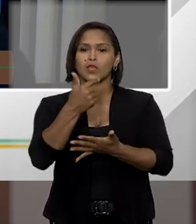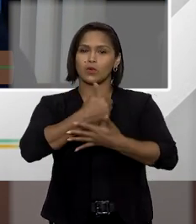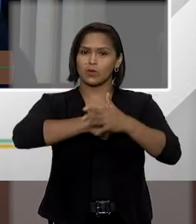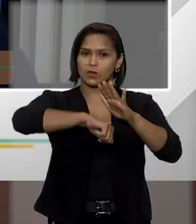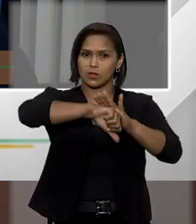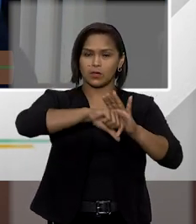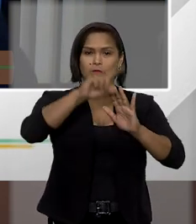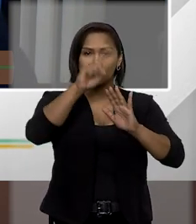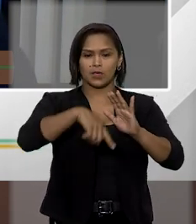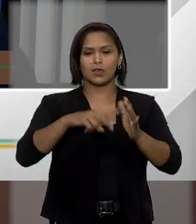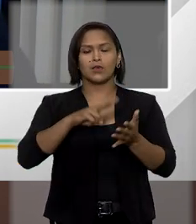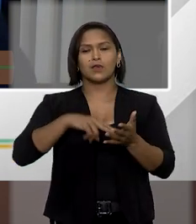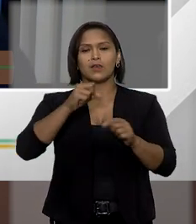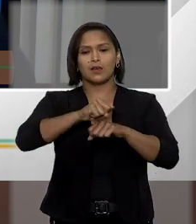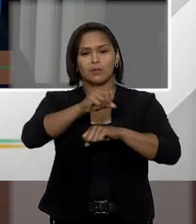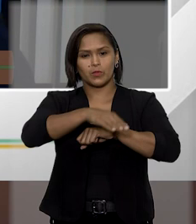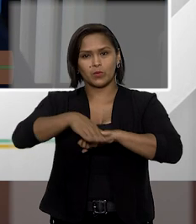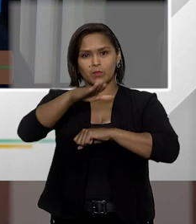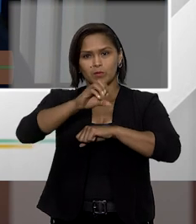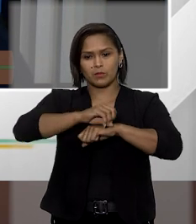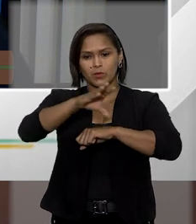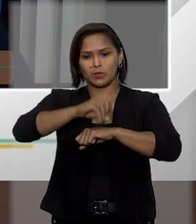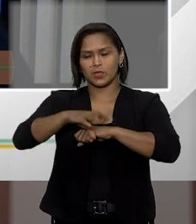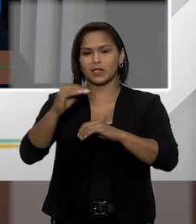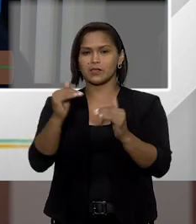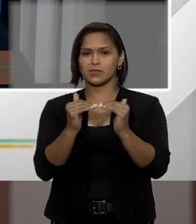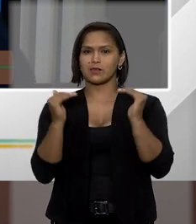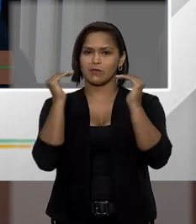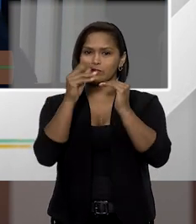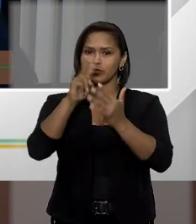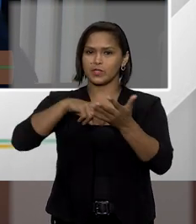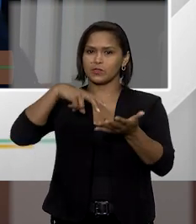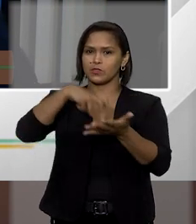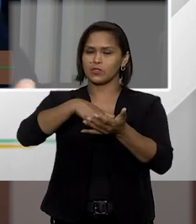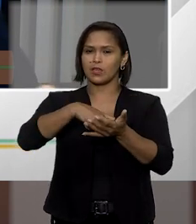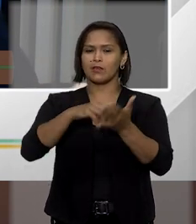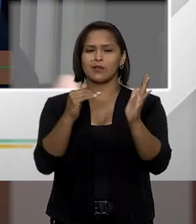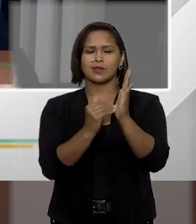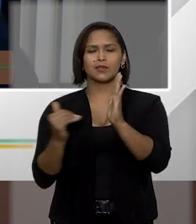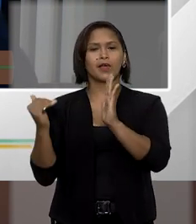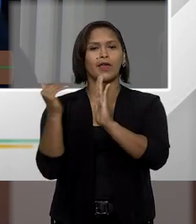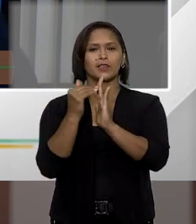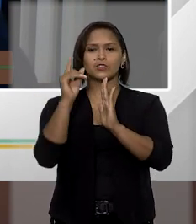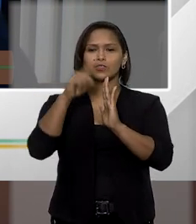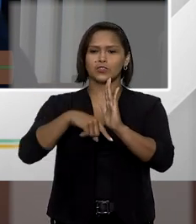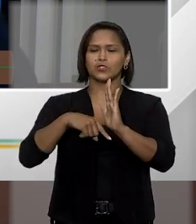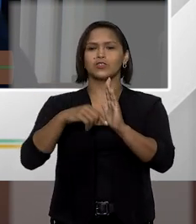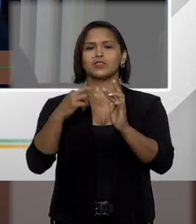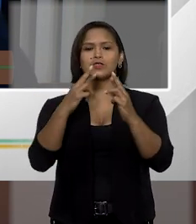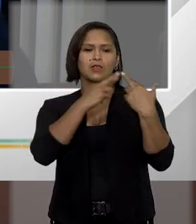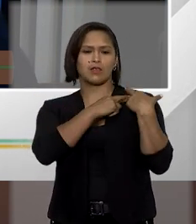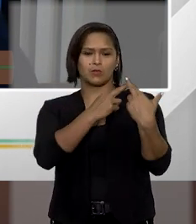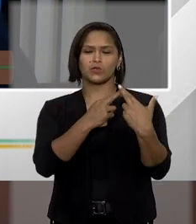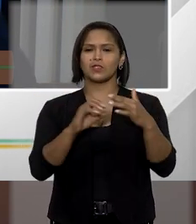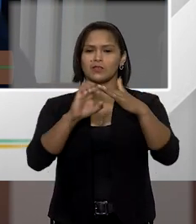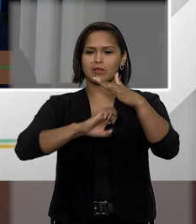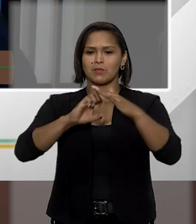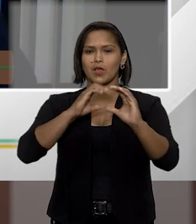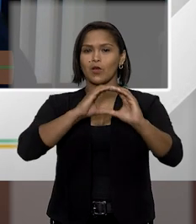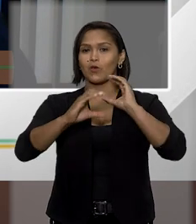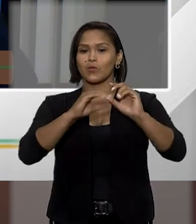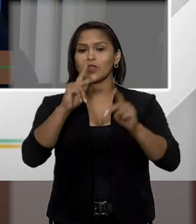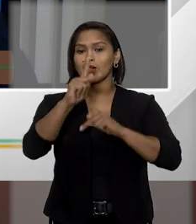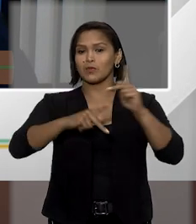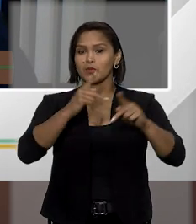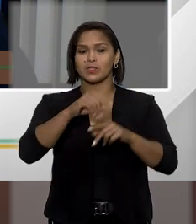e a publicação da condenação, a publicação extraordinária dessa condenação, que atinge, evidentemente, a reputação da empresa de maneira a comunicar